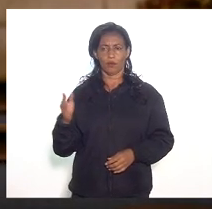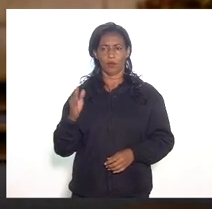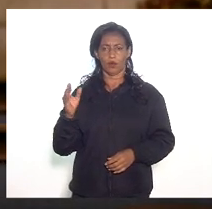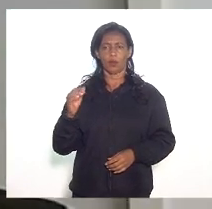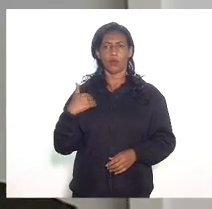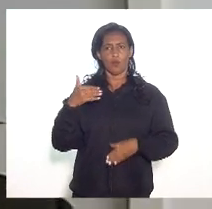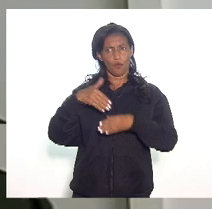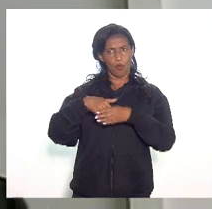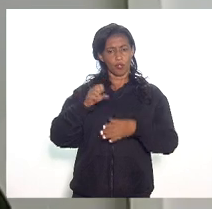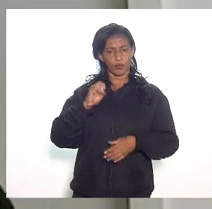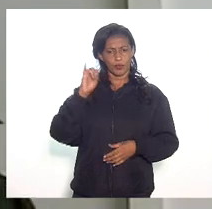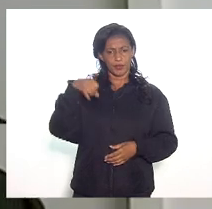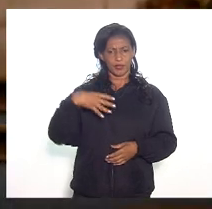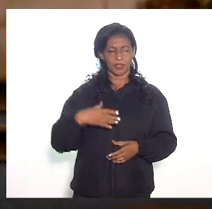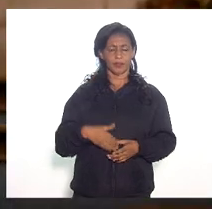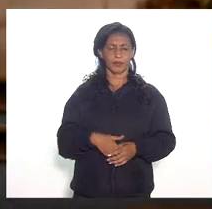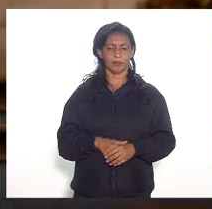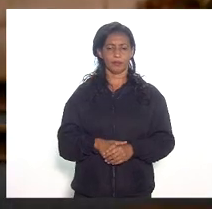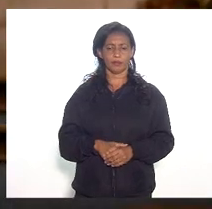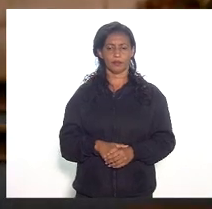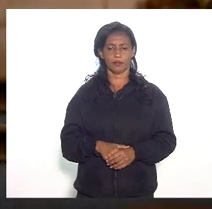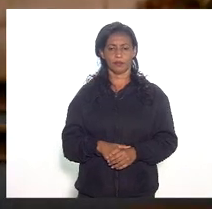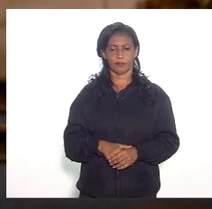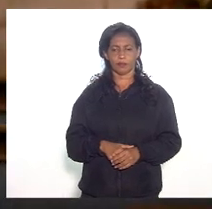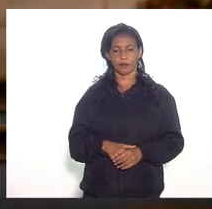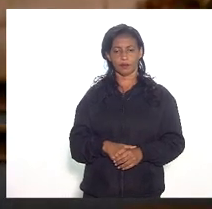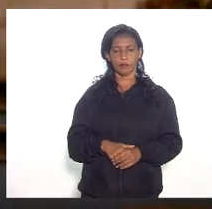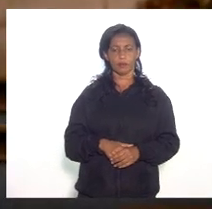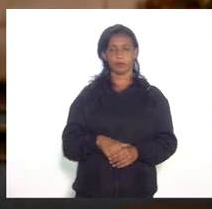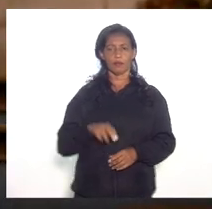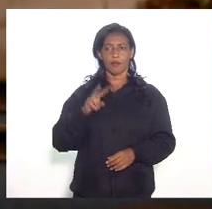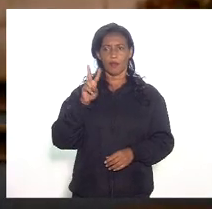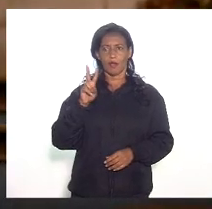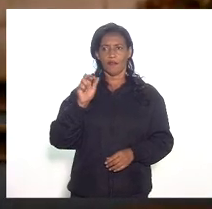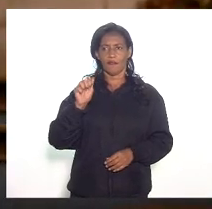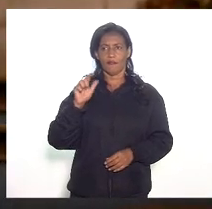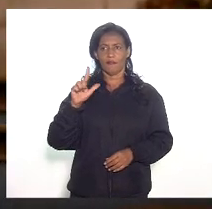sim senhor presidente sim deputado Valdeci da Saúde